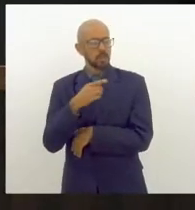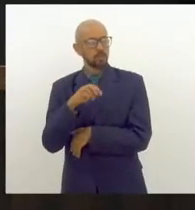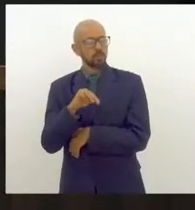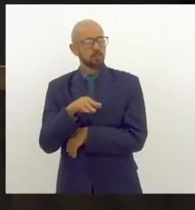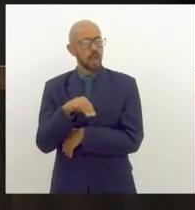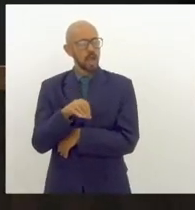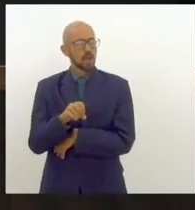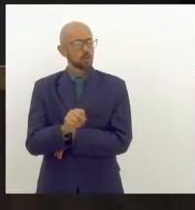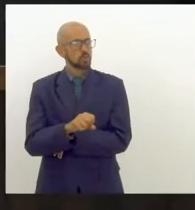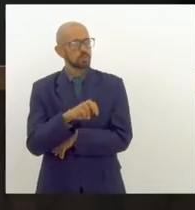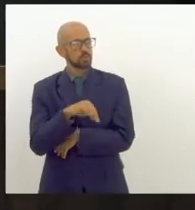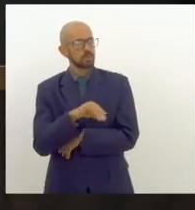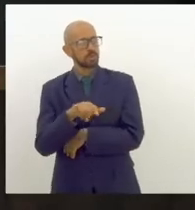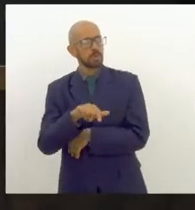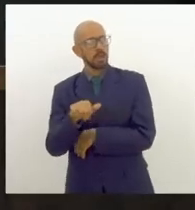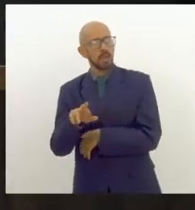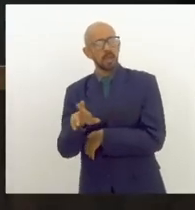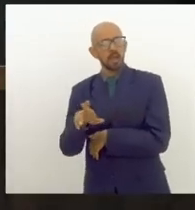Miller.